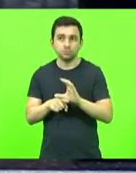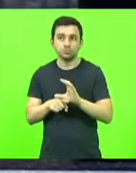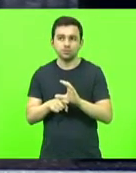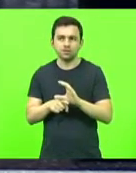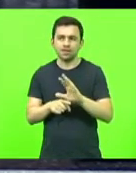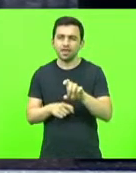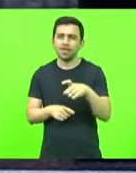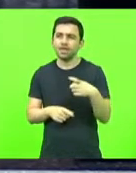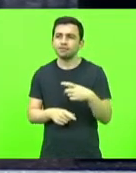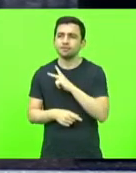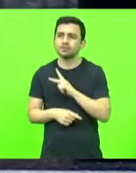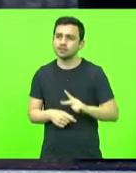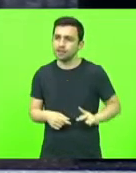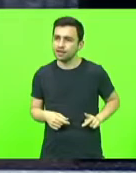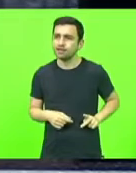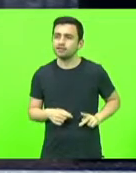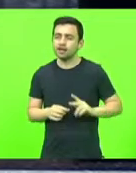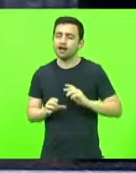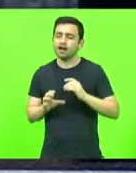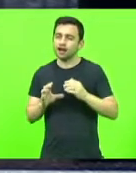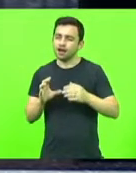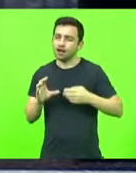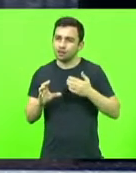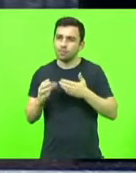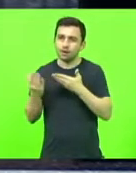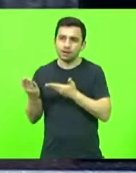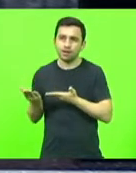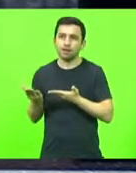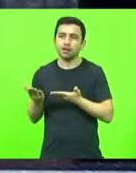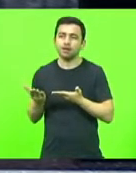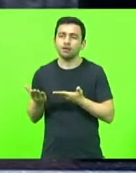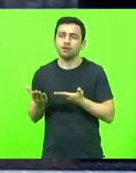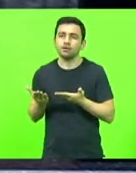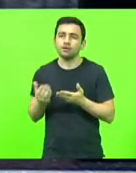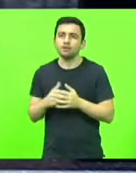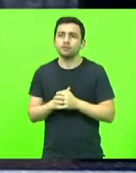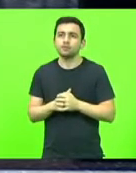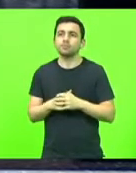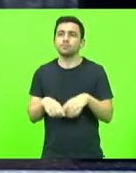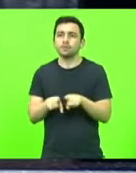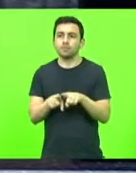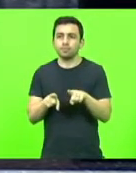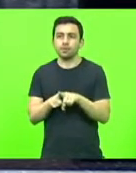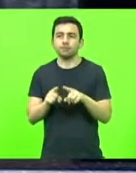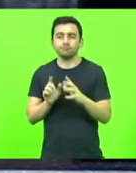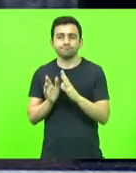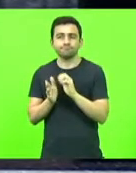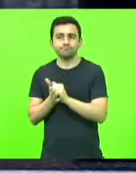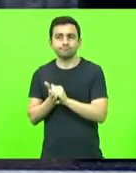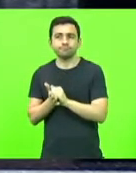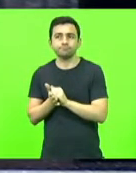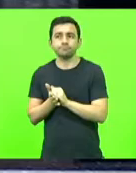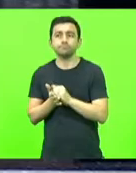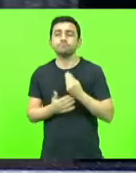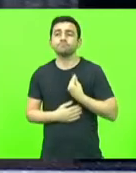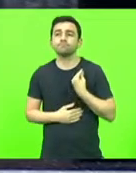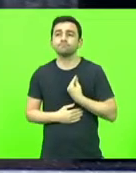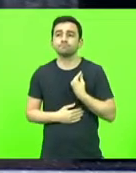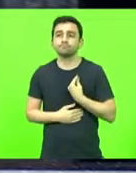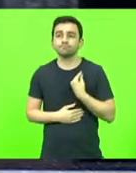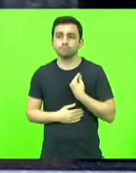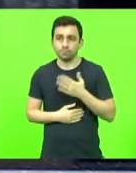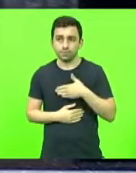Câmara, e que nos orgulha a presença de todos. E também registrar a presença lá no